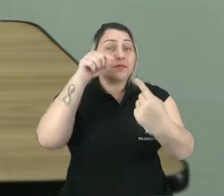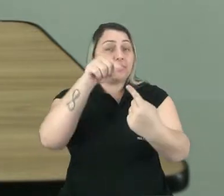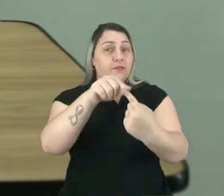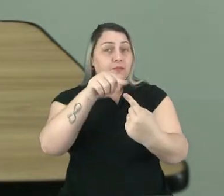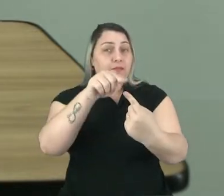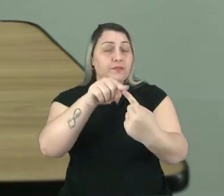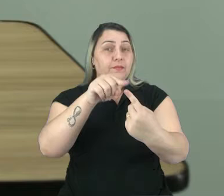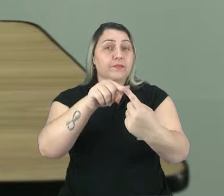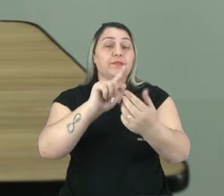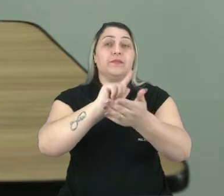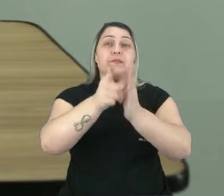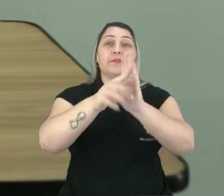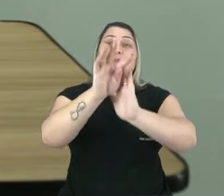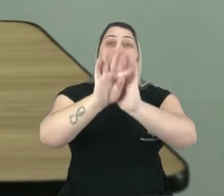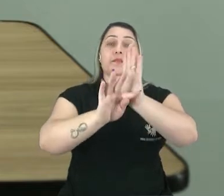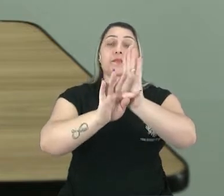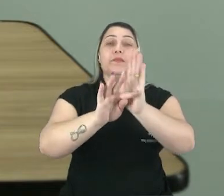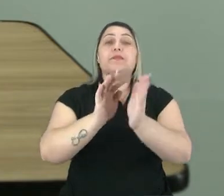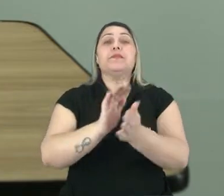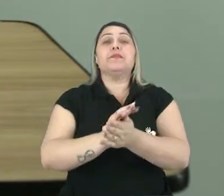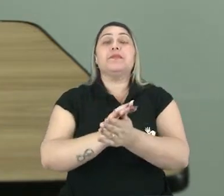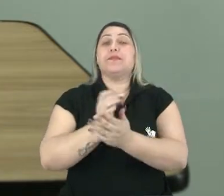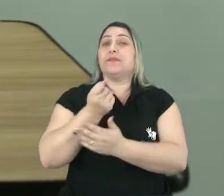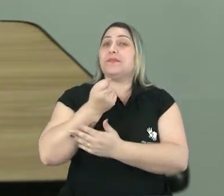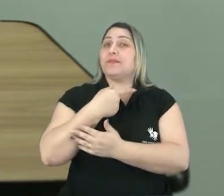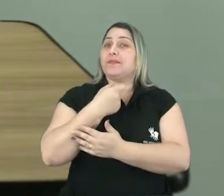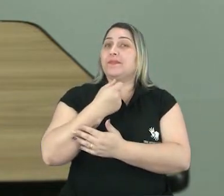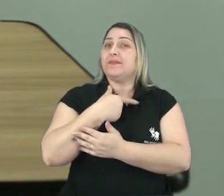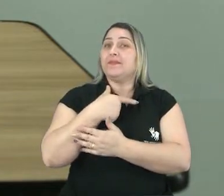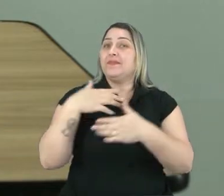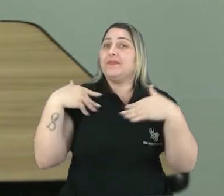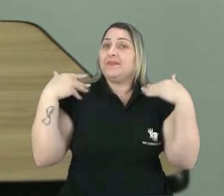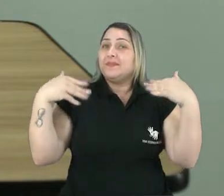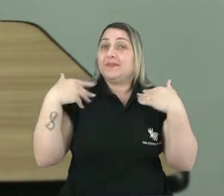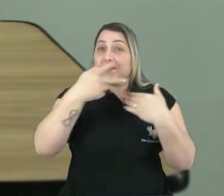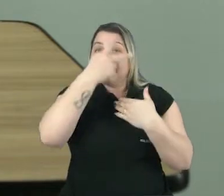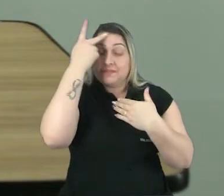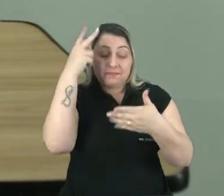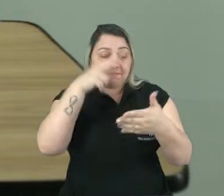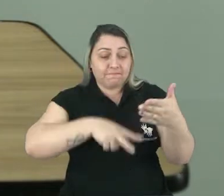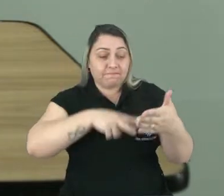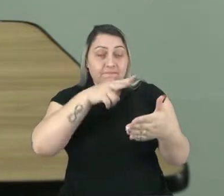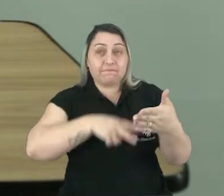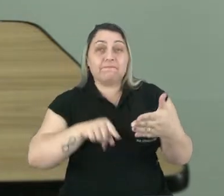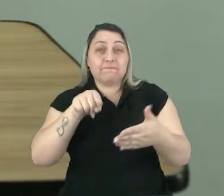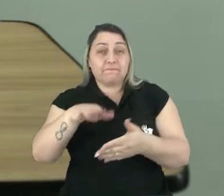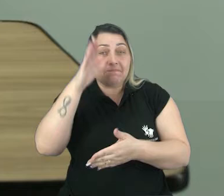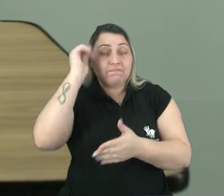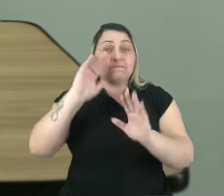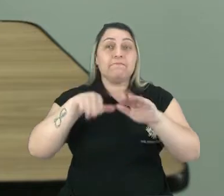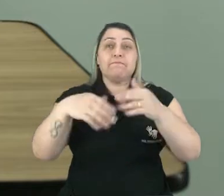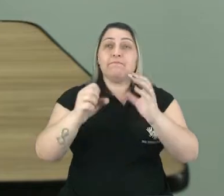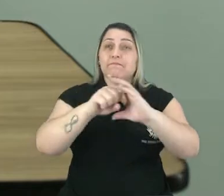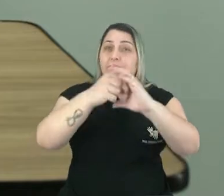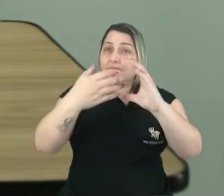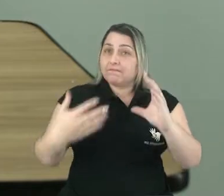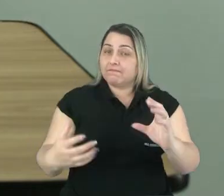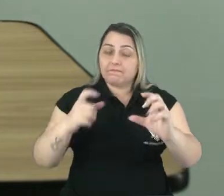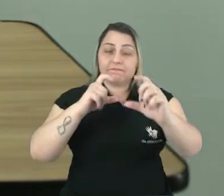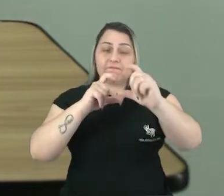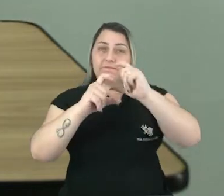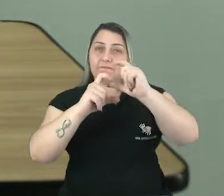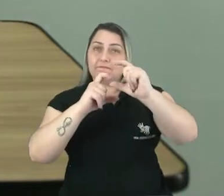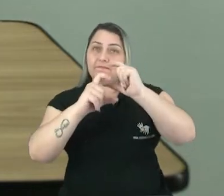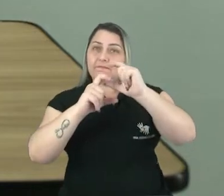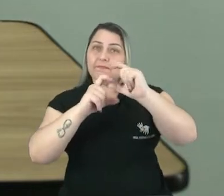finalidade deste gênero textual é divertir o leitor. Você sabe quais são as características de uma história